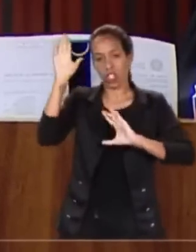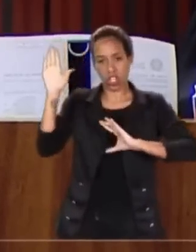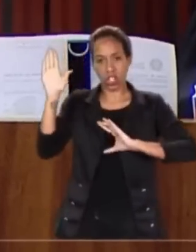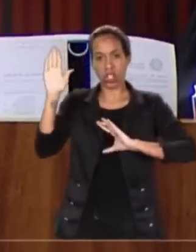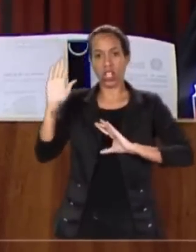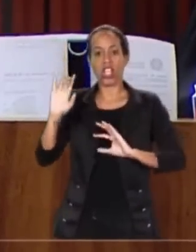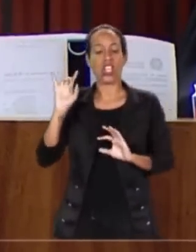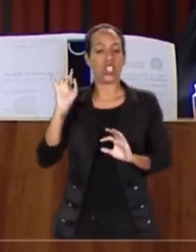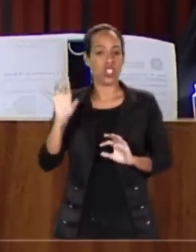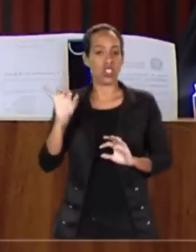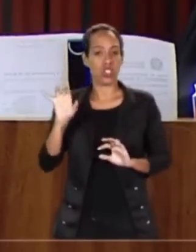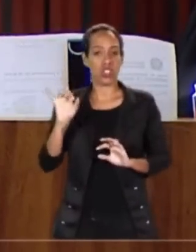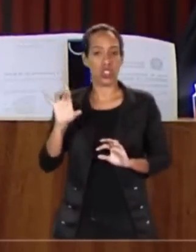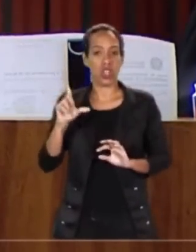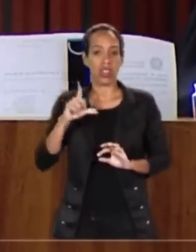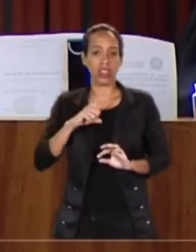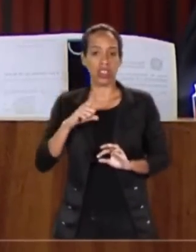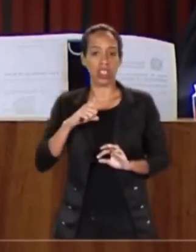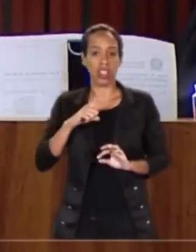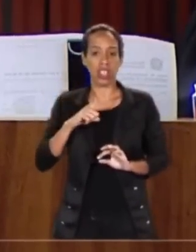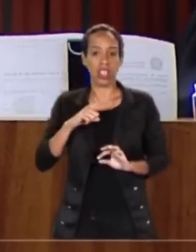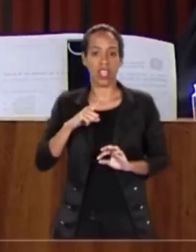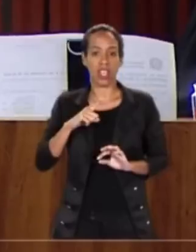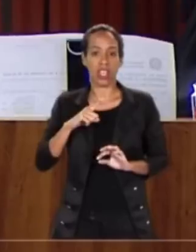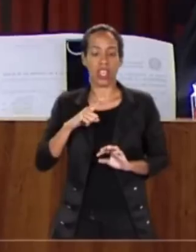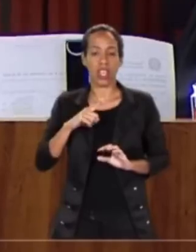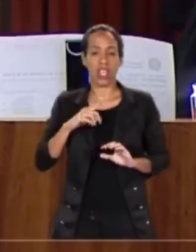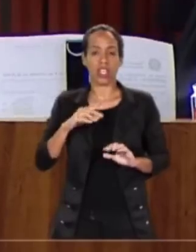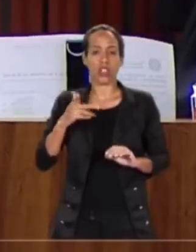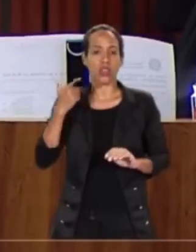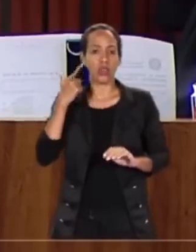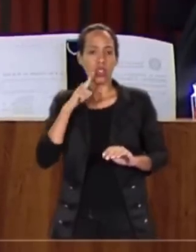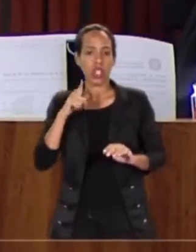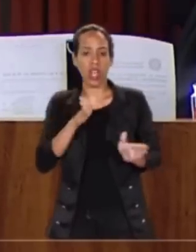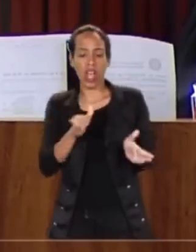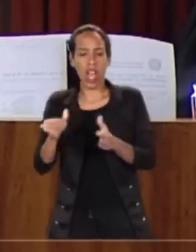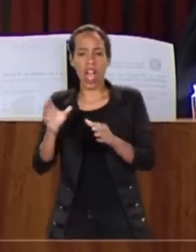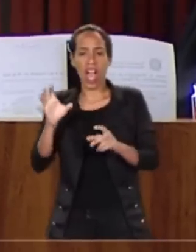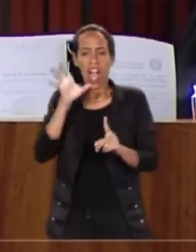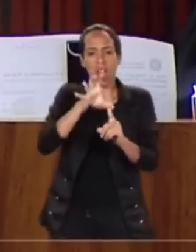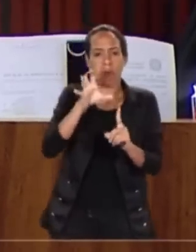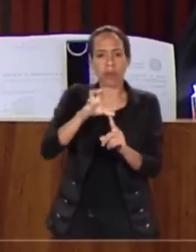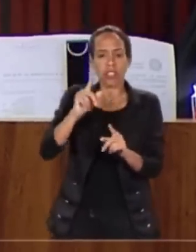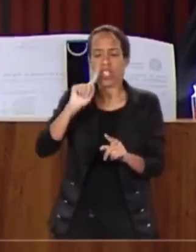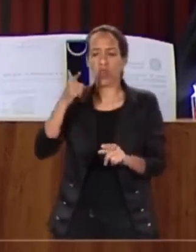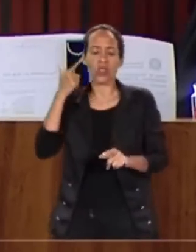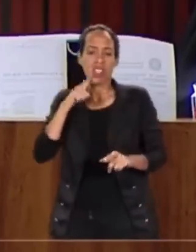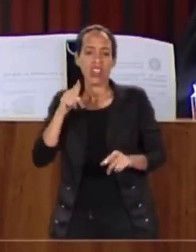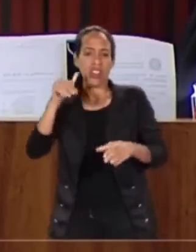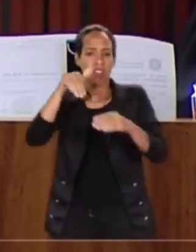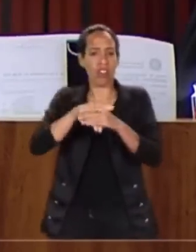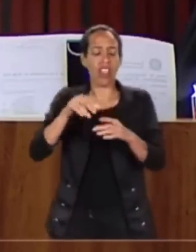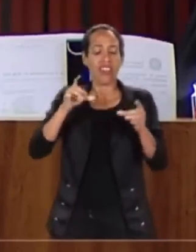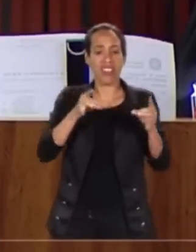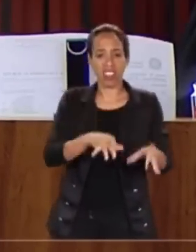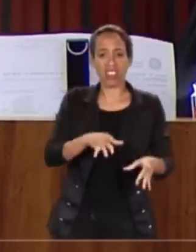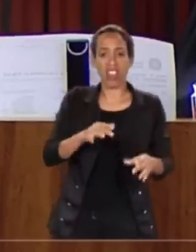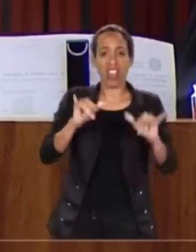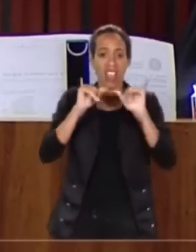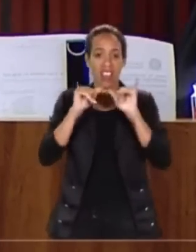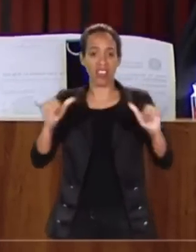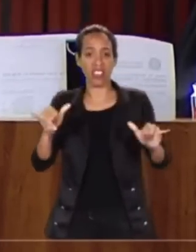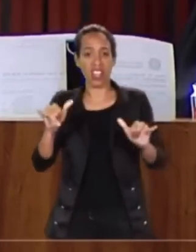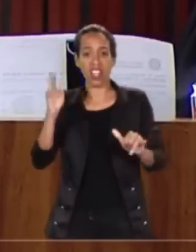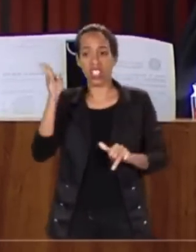exclusivamente em virtude da chapa beneficiária das condutas abusivas não ter sido Eleita e deixando de declarar